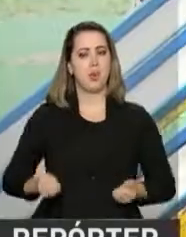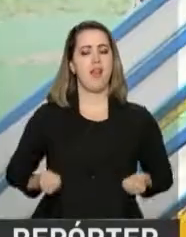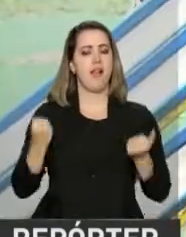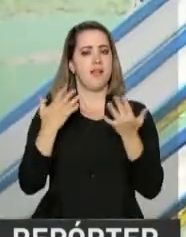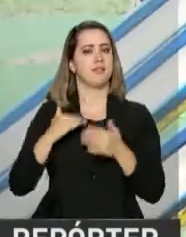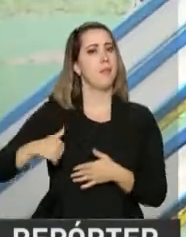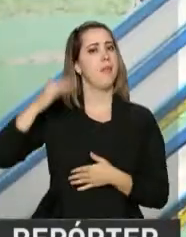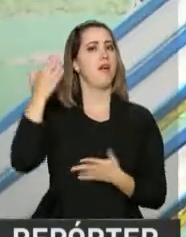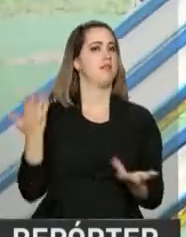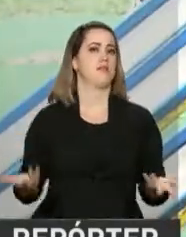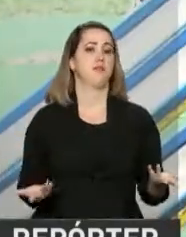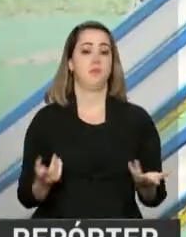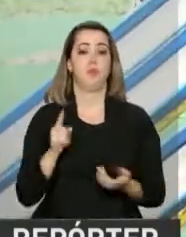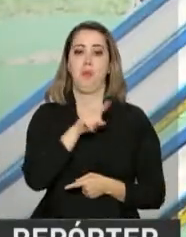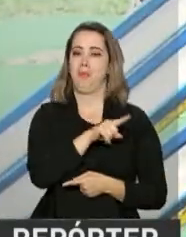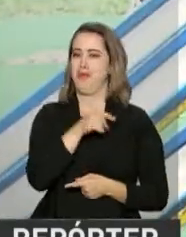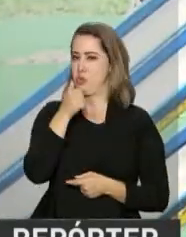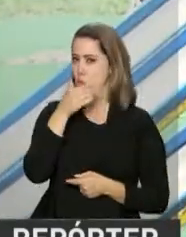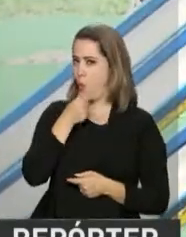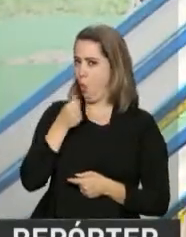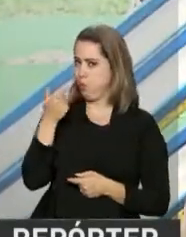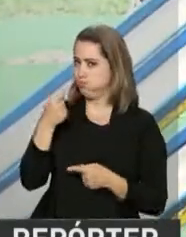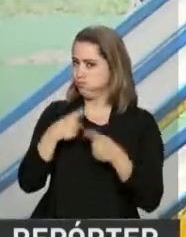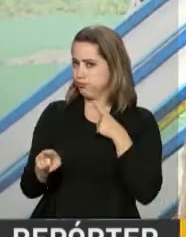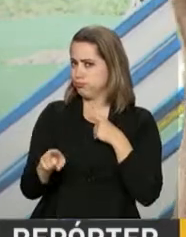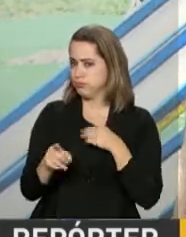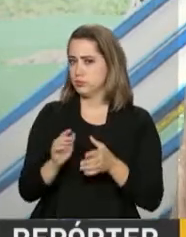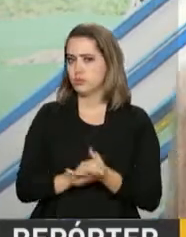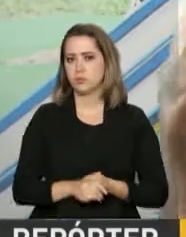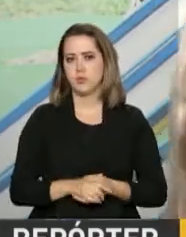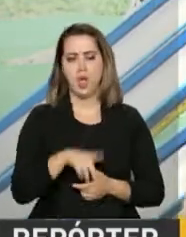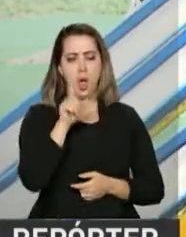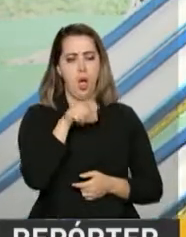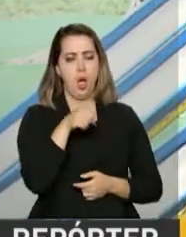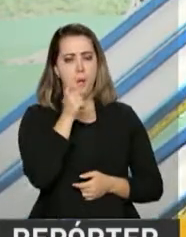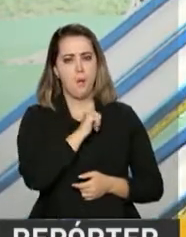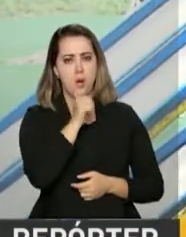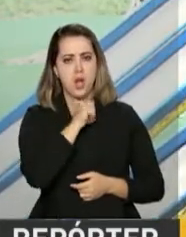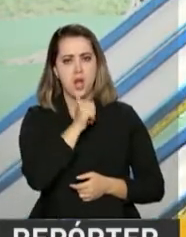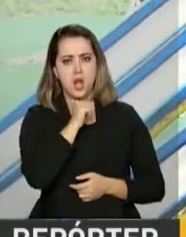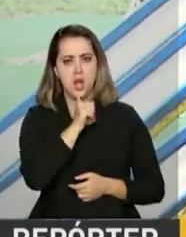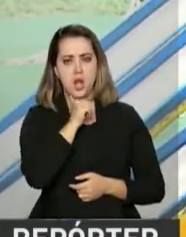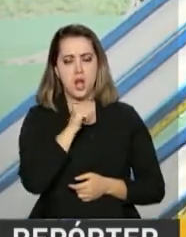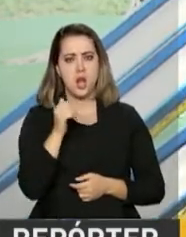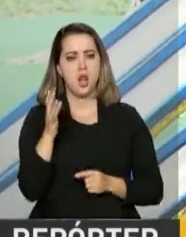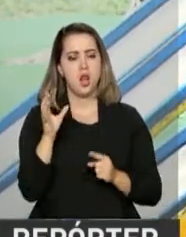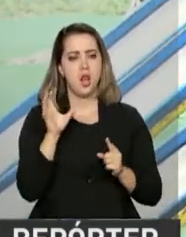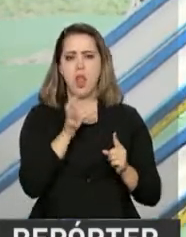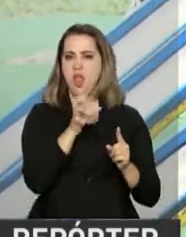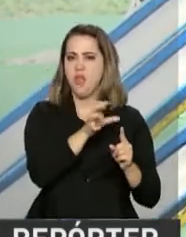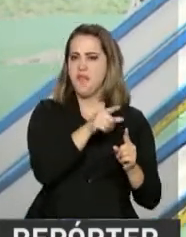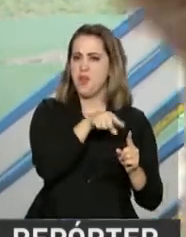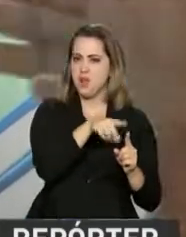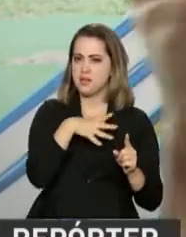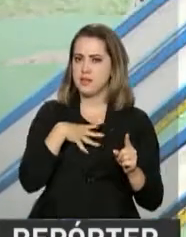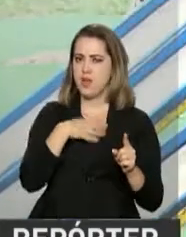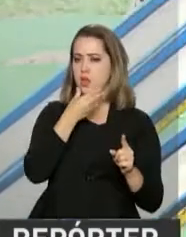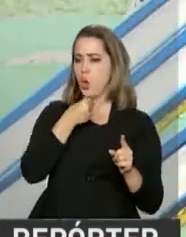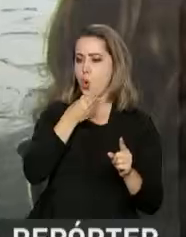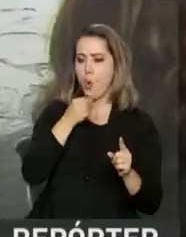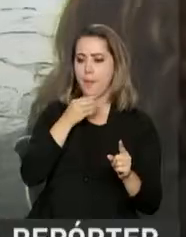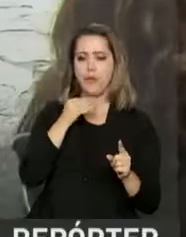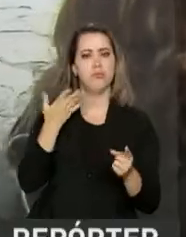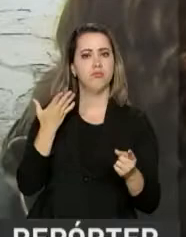homem já o márcio é totalmente contra a mulher é usado como isca para atrair o segundo acaba pagando o que a mulher tinha de